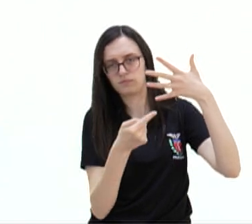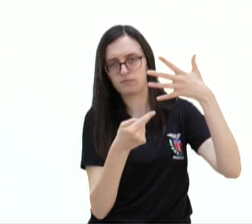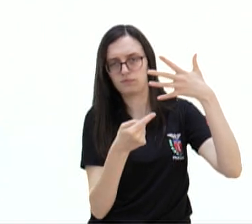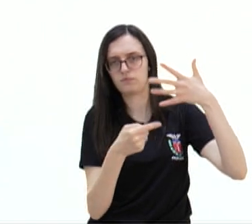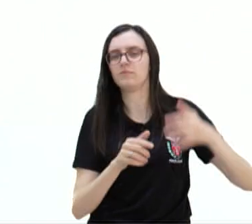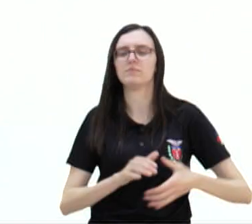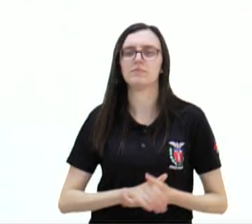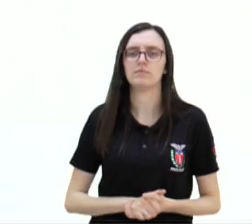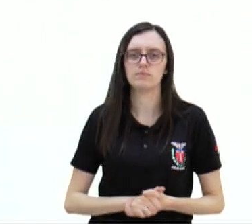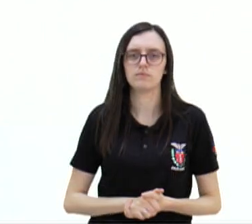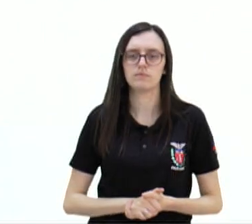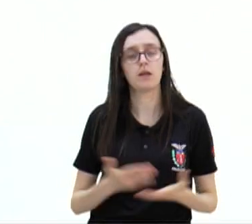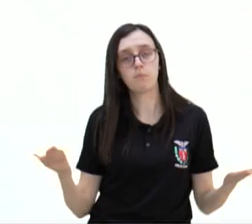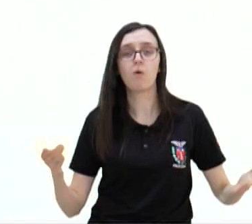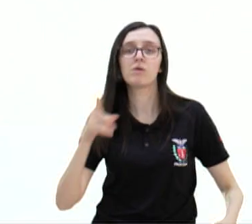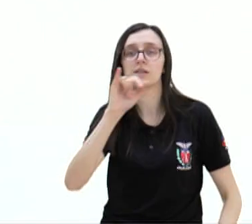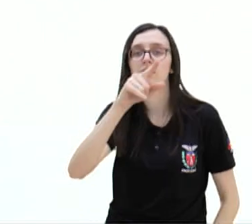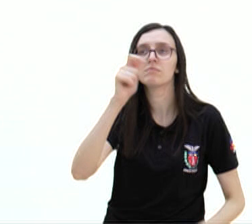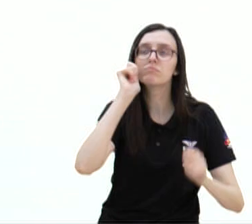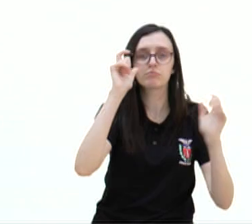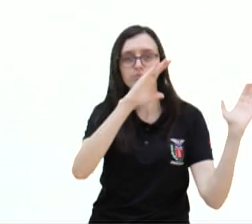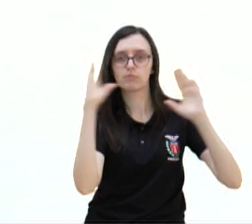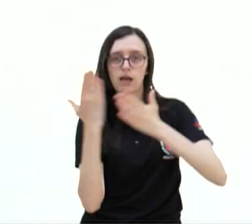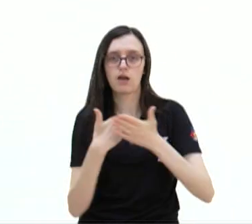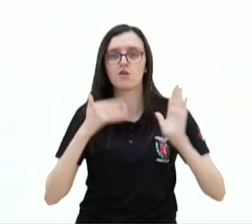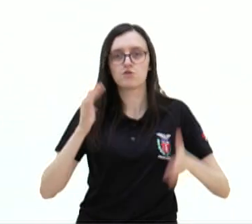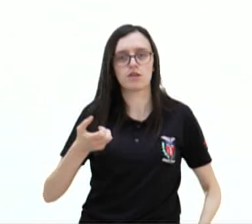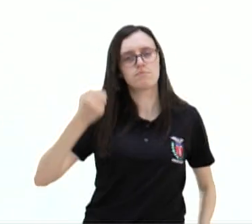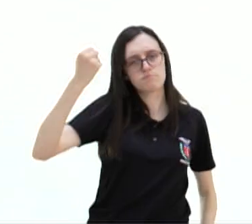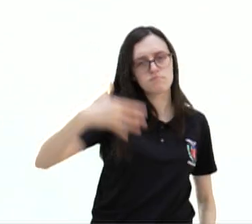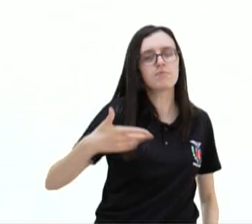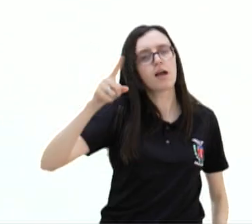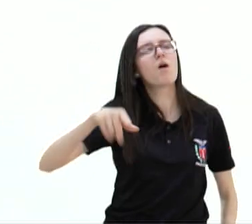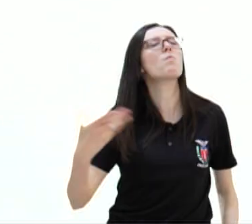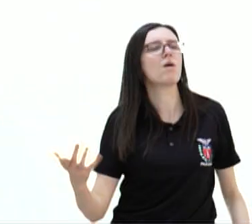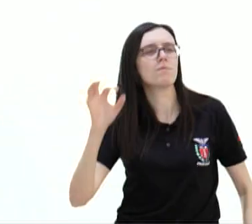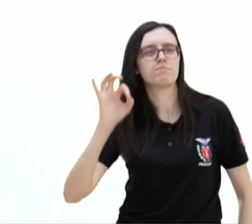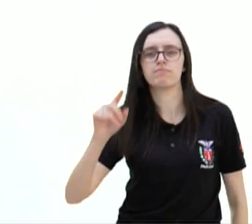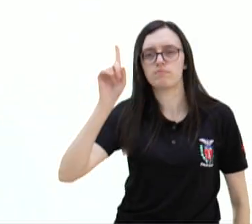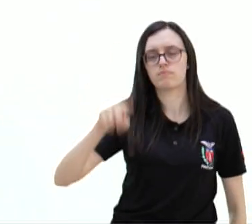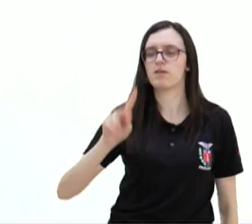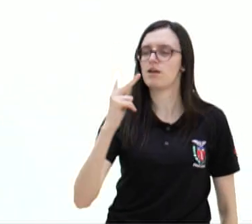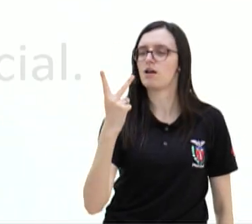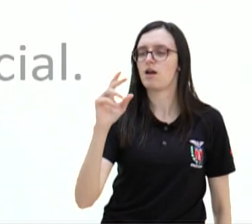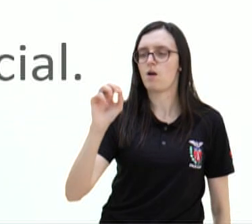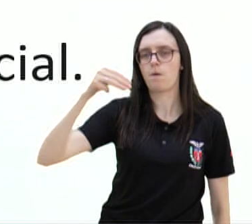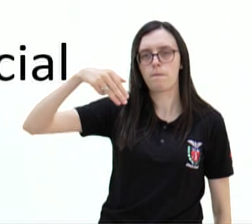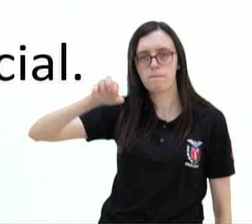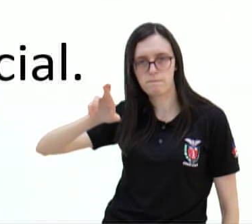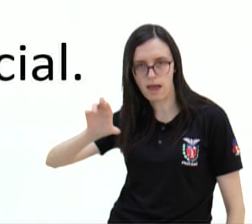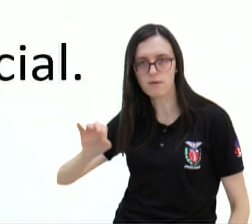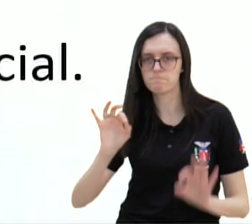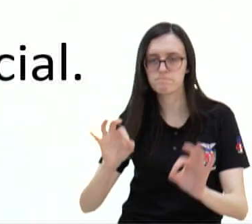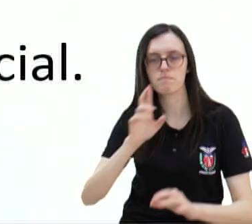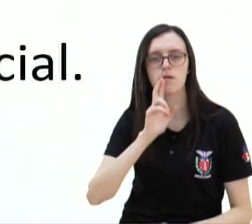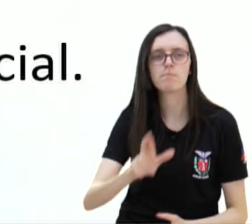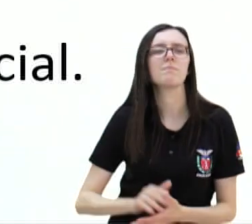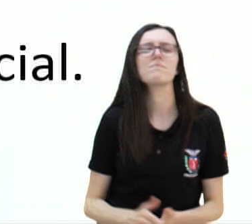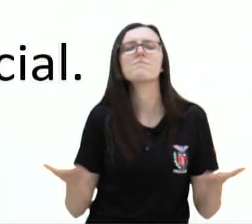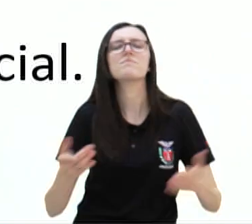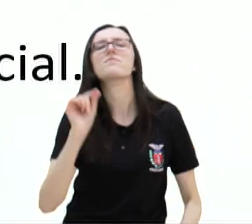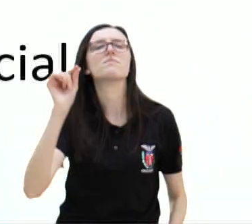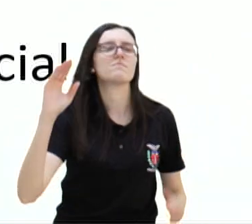E. Sófocles. Bom, se vocês prestaram atenção, eu acabei de falar para vocês, é Homero. Vamos adiante. Aí é que